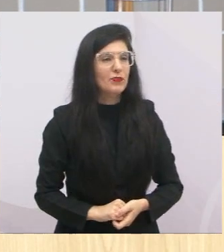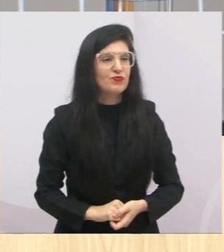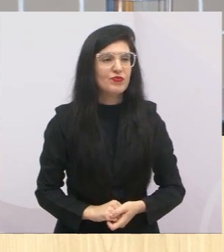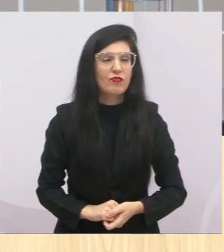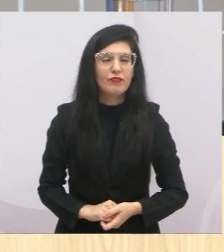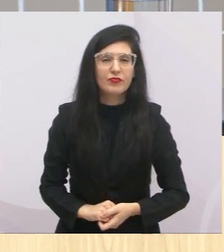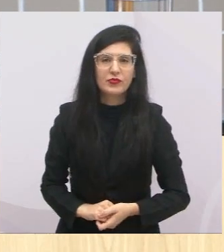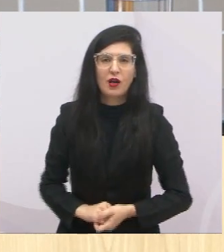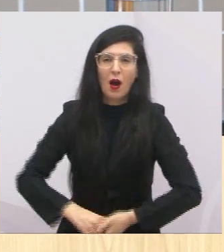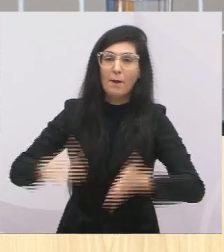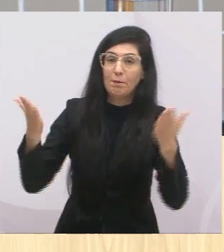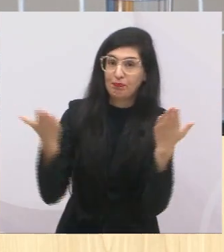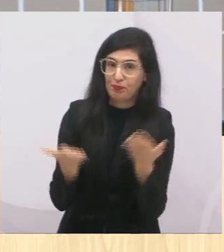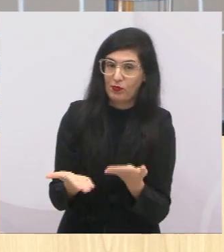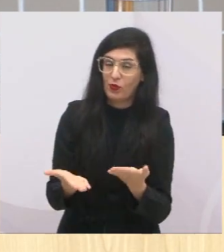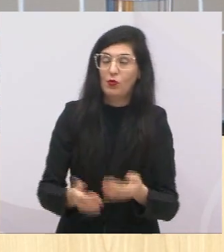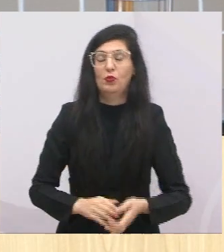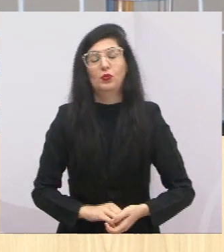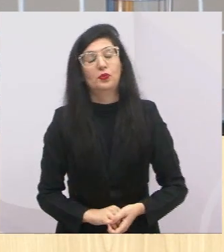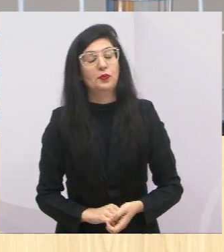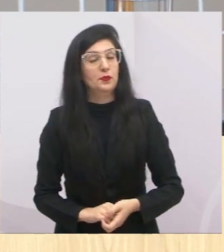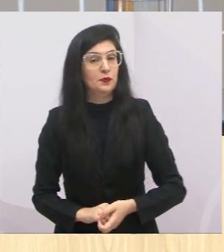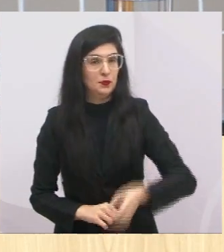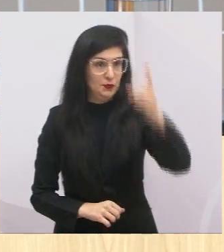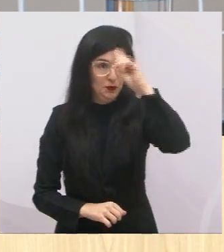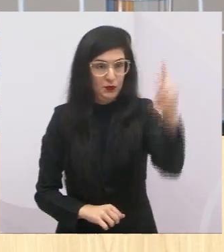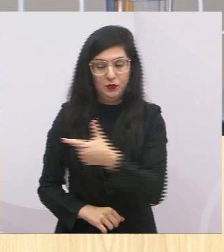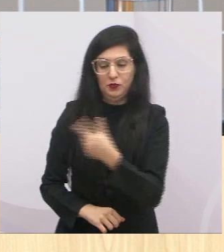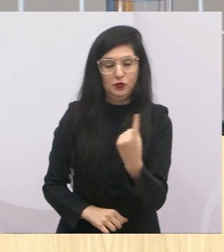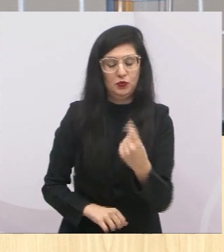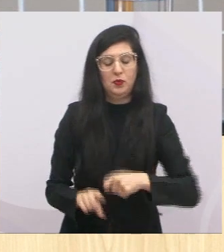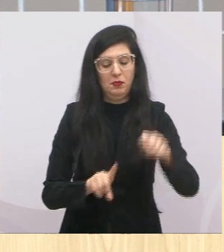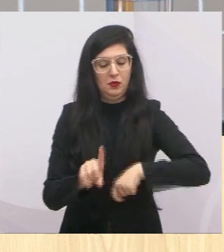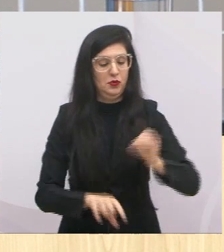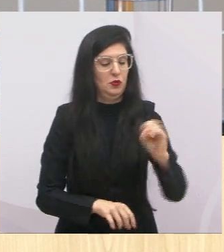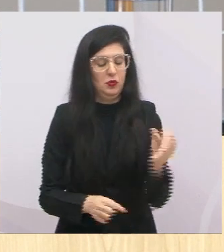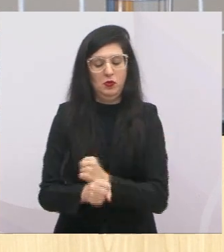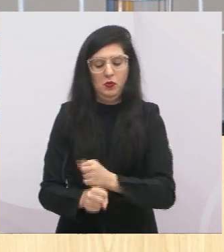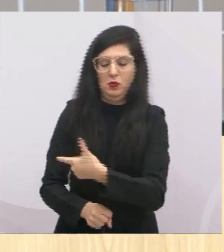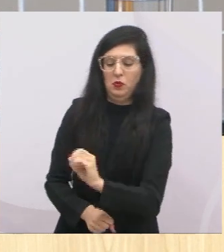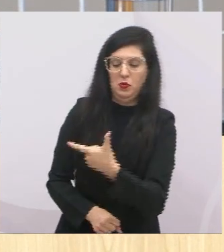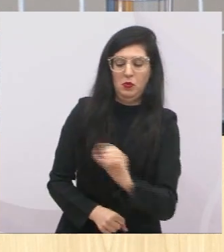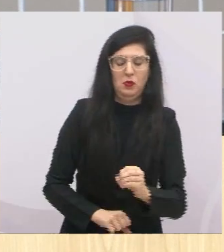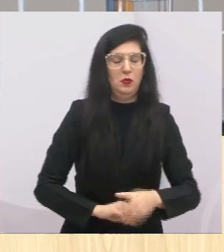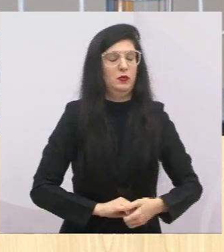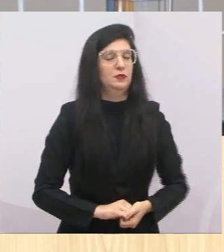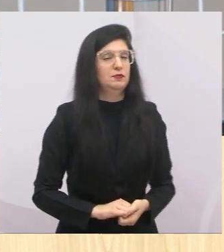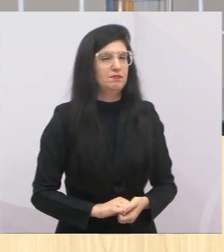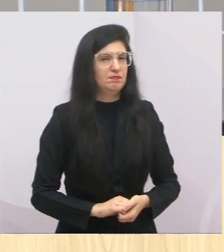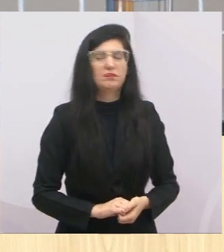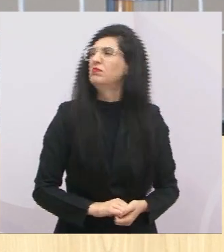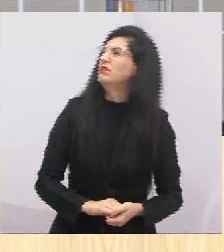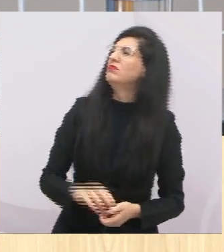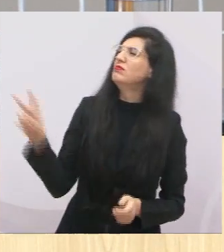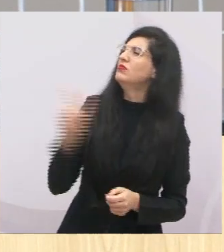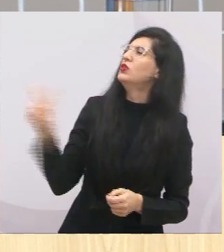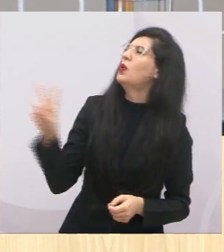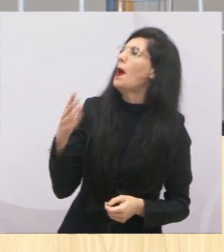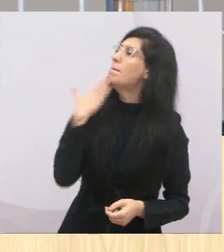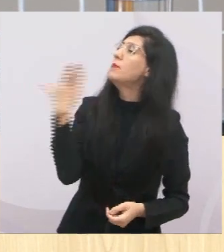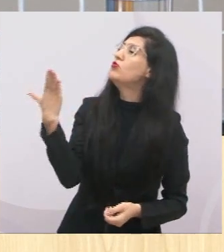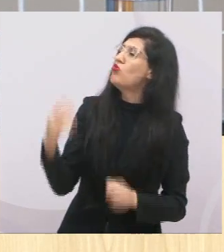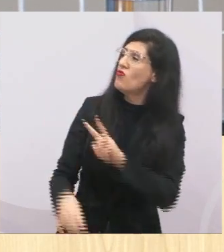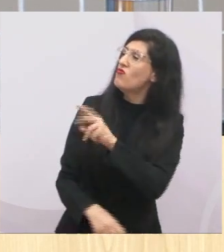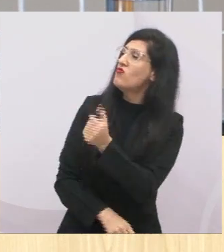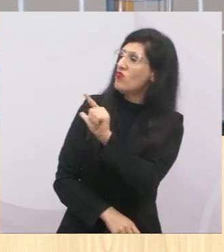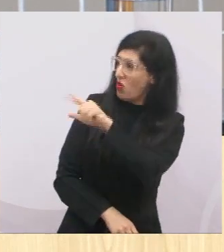manifestação. Sala de Sessões, 21 de outubro de 2020. Autoria, vereador